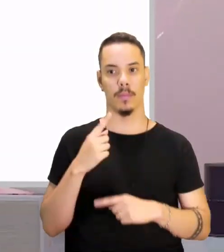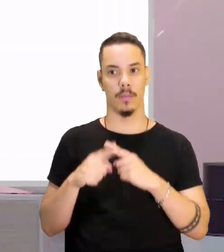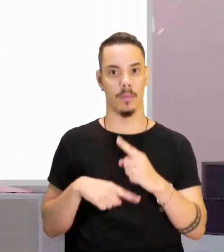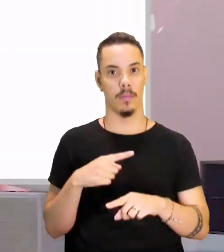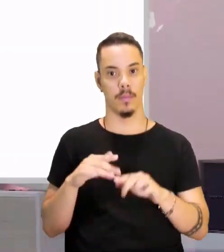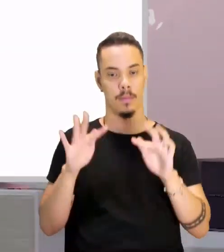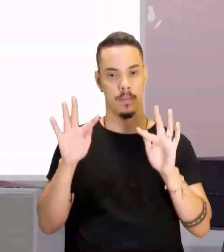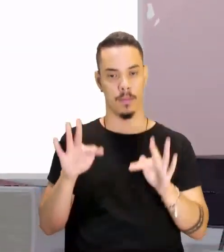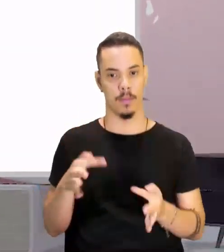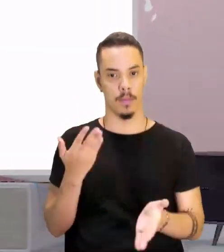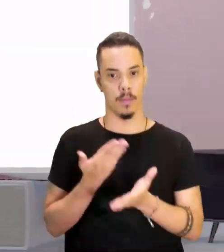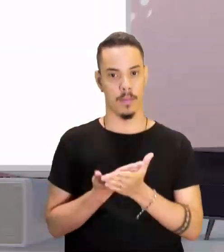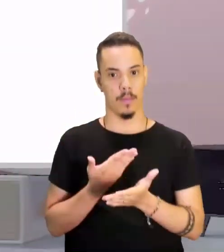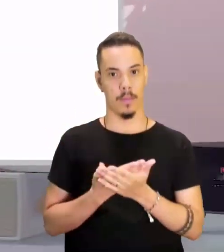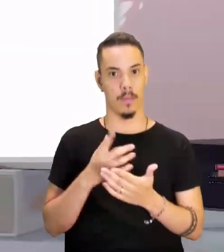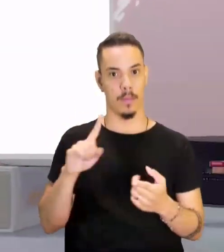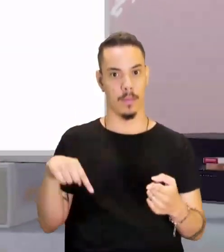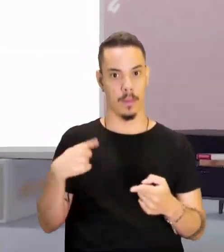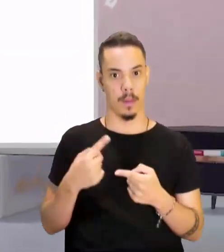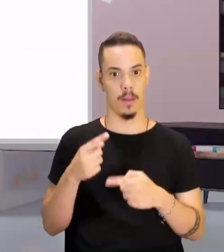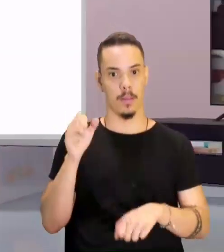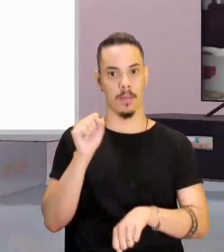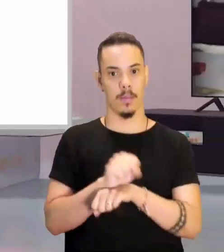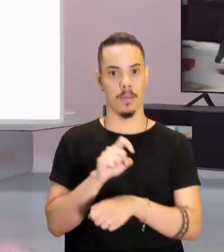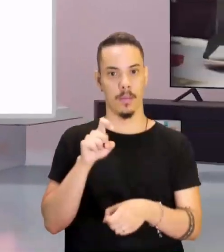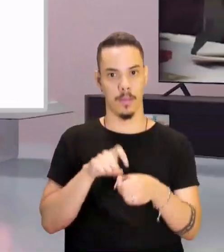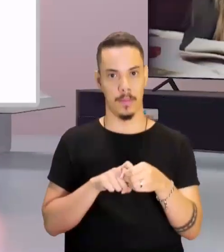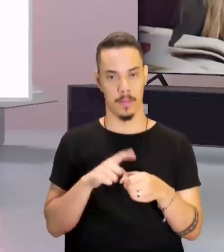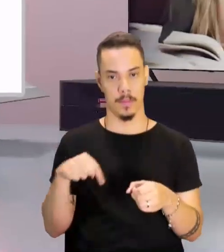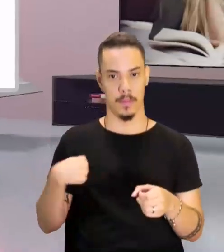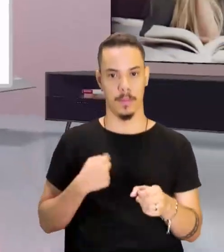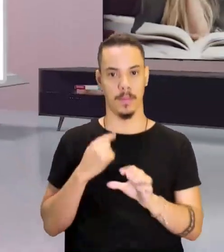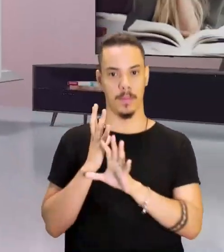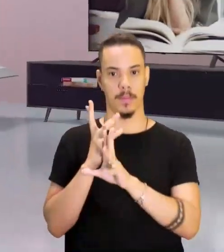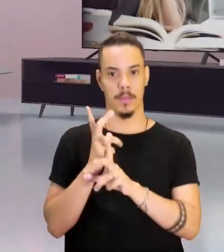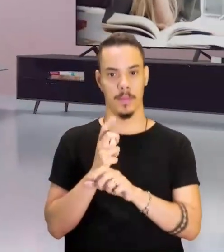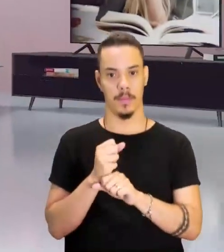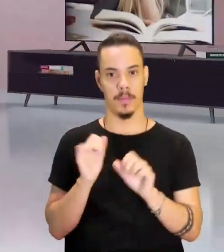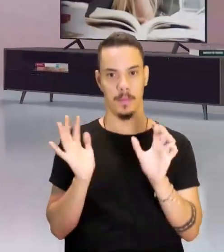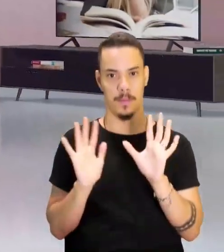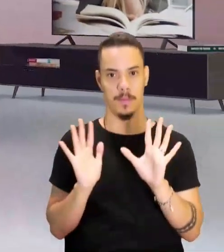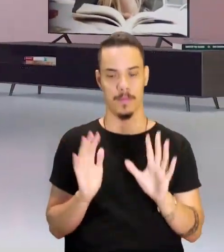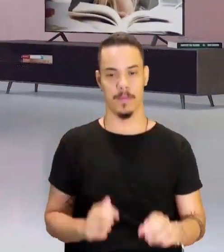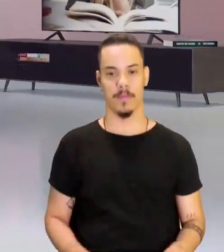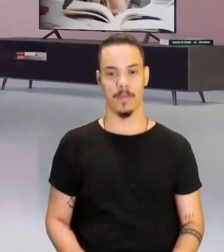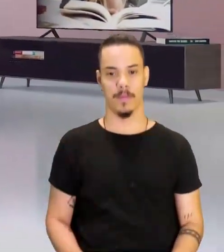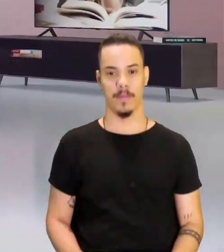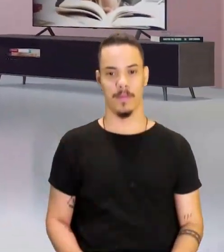encerra aqui a nossa aula, Madrinha. Daqui a pouco eu retorno, tá? Para a nossa revisão. Até lá!